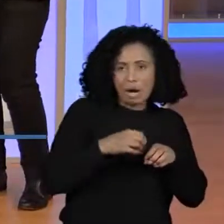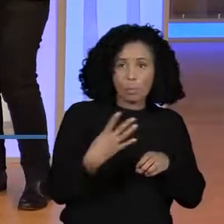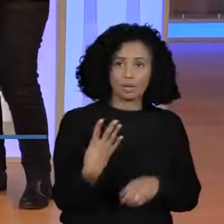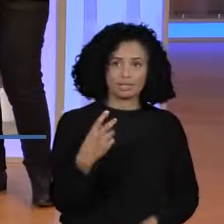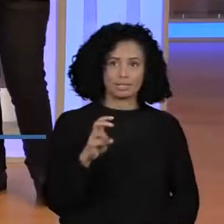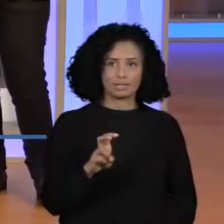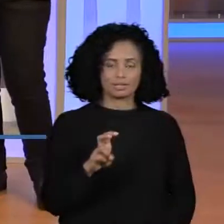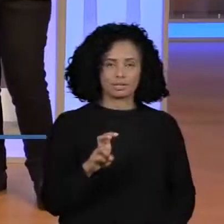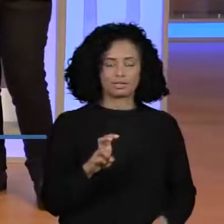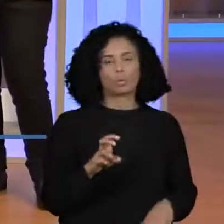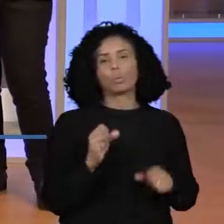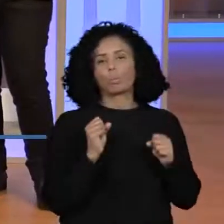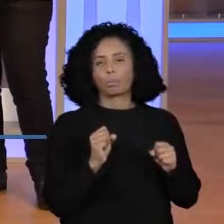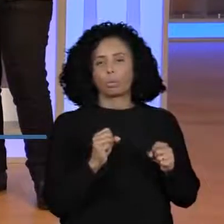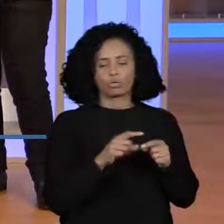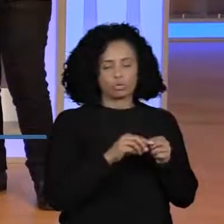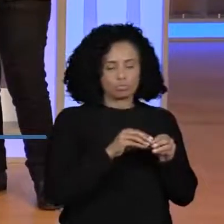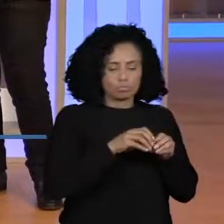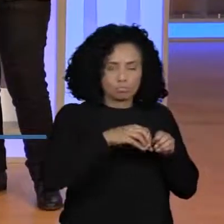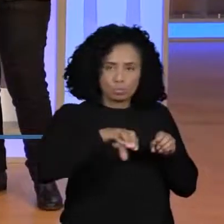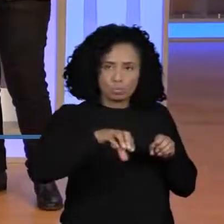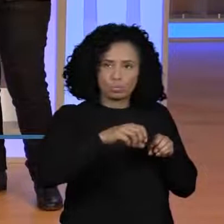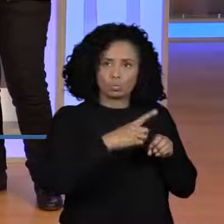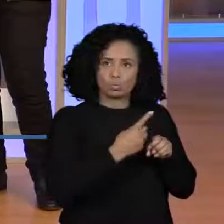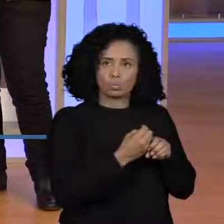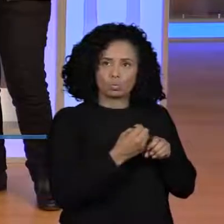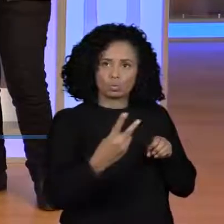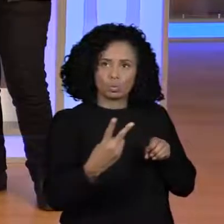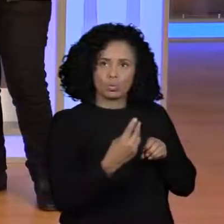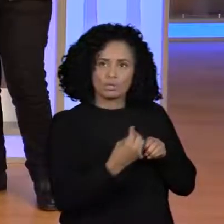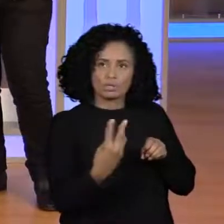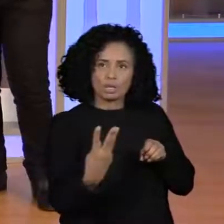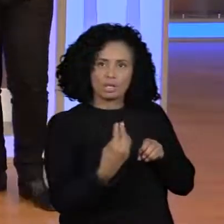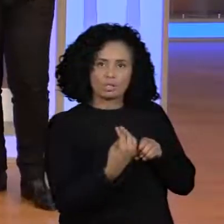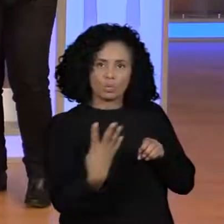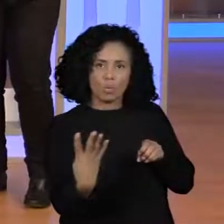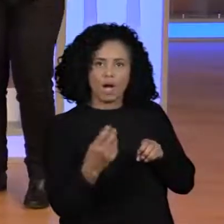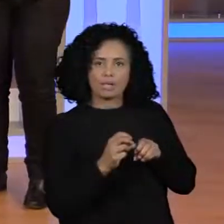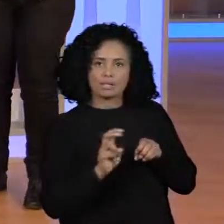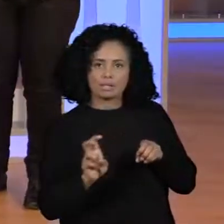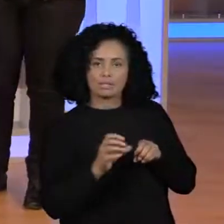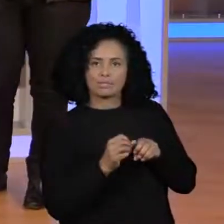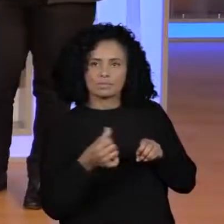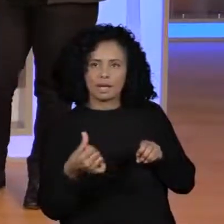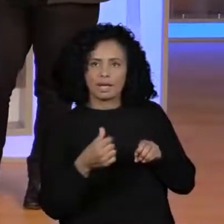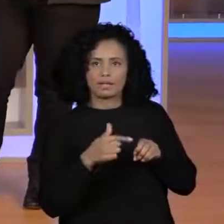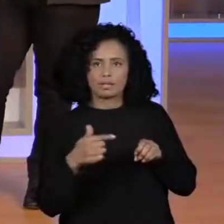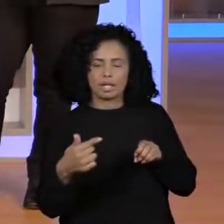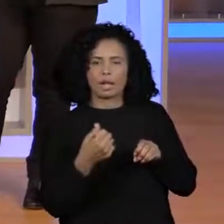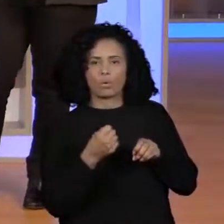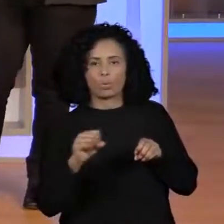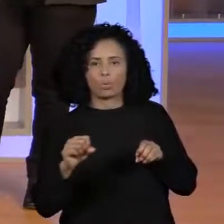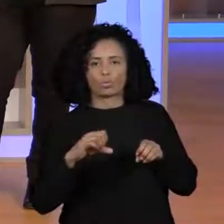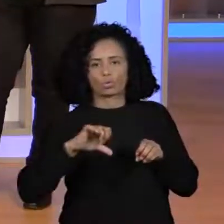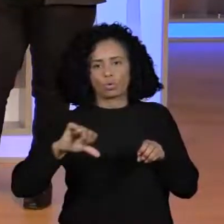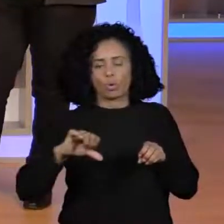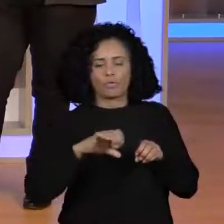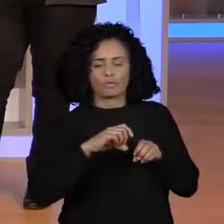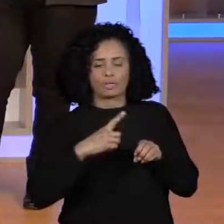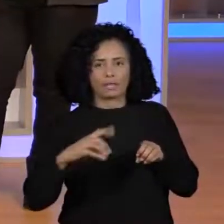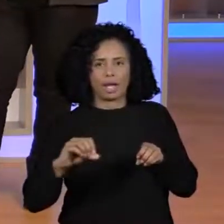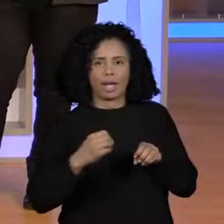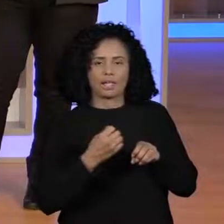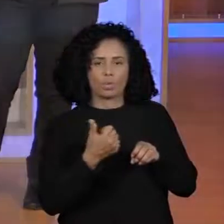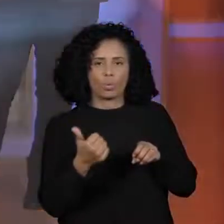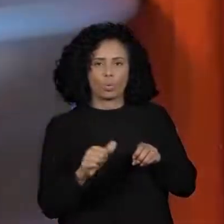ir contando ali 13, deixar separadinha e ver quantas sobraram. Também é uma estratégia. Mas temos um último desafio, Pro.